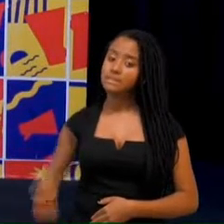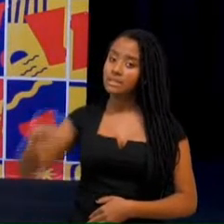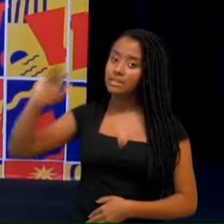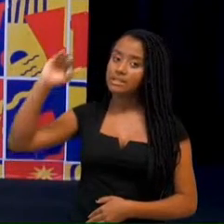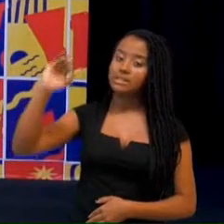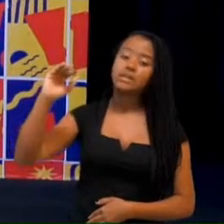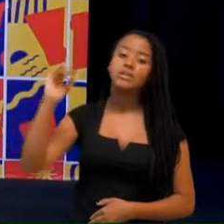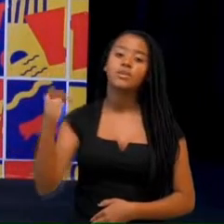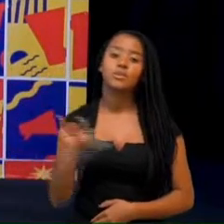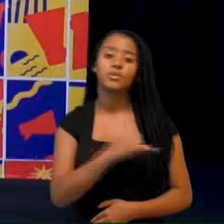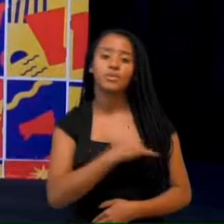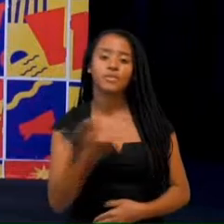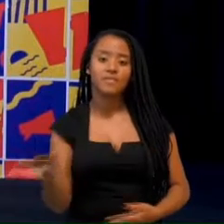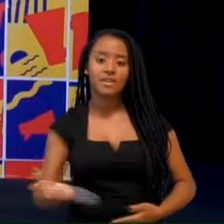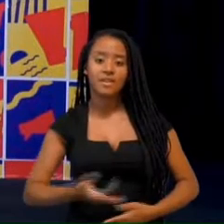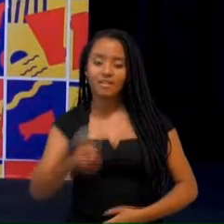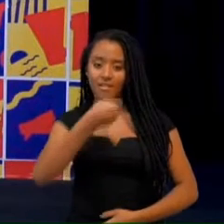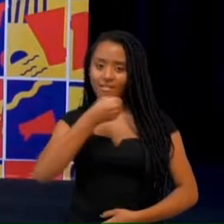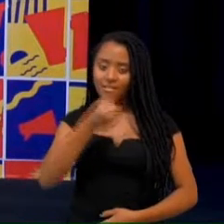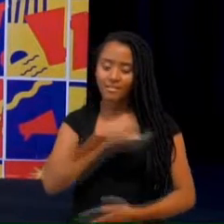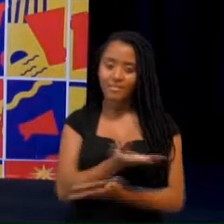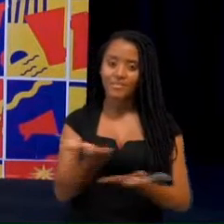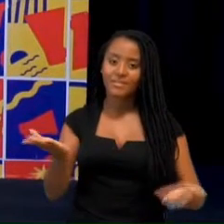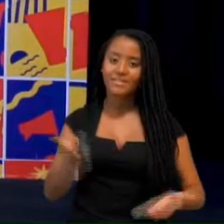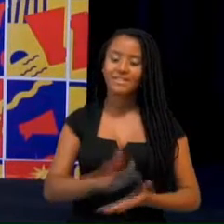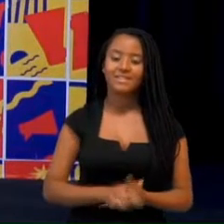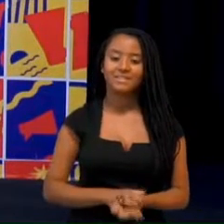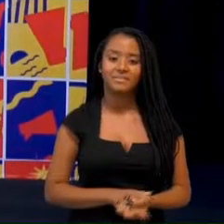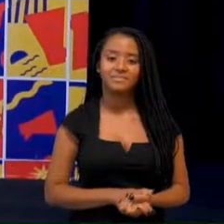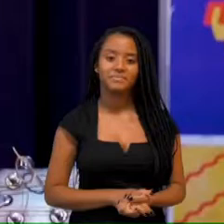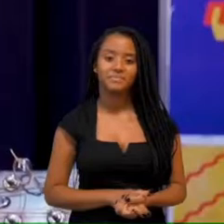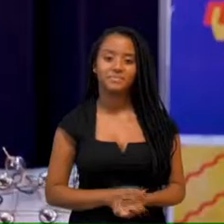vim aqui fazer um som para vocês vamos lá